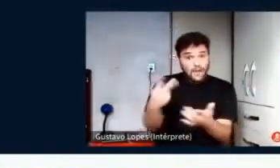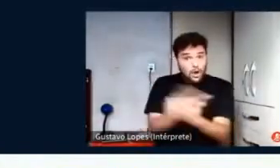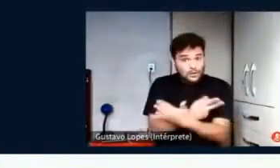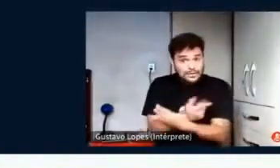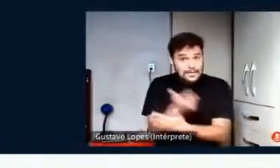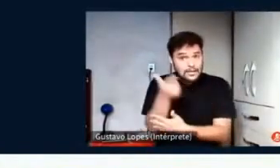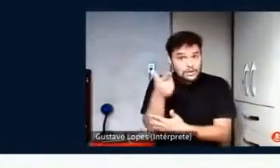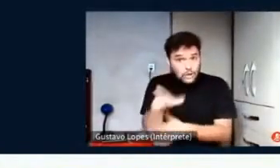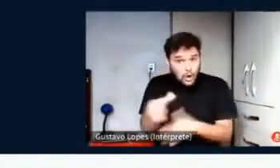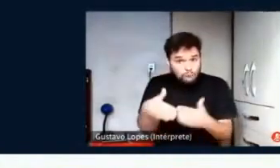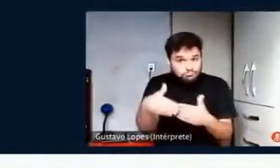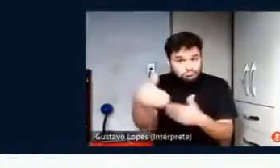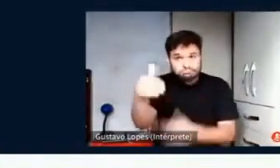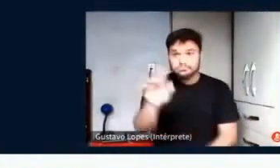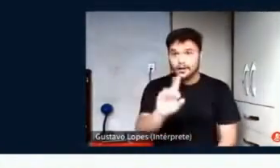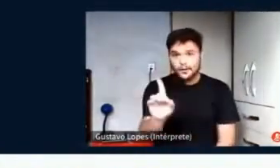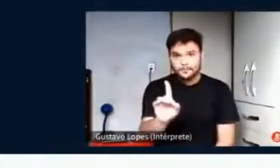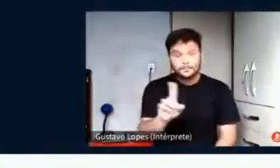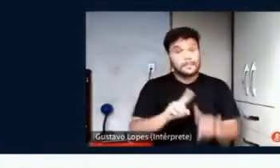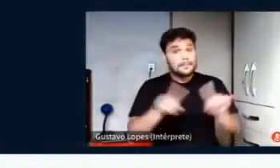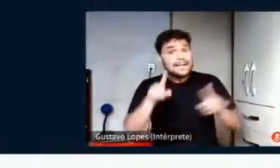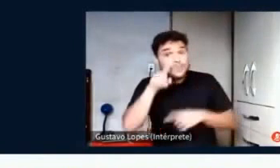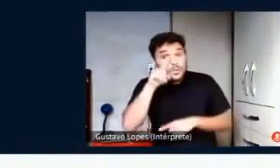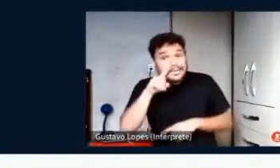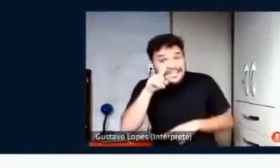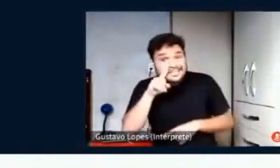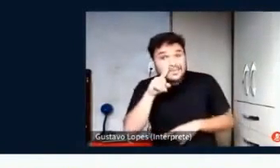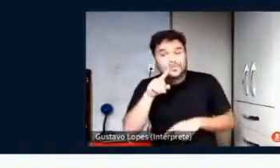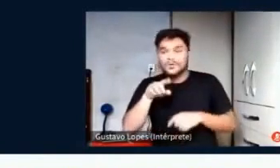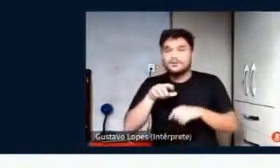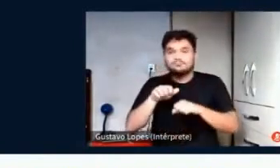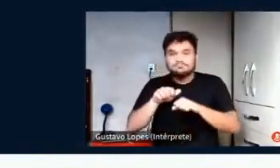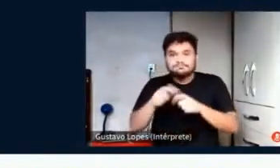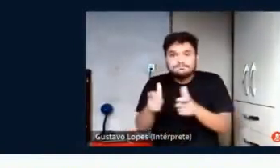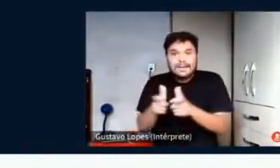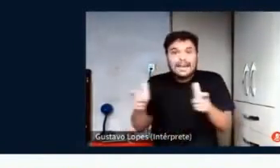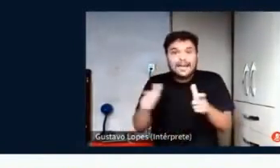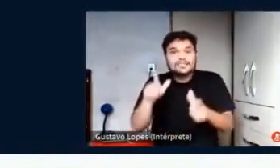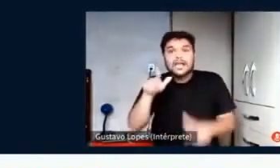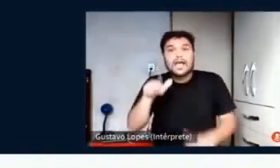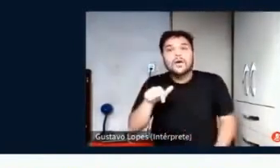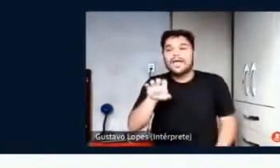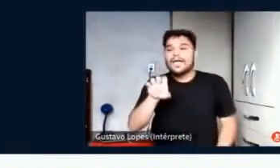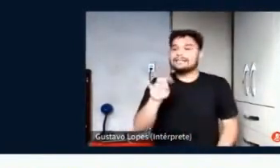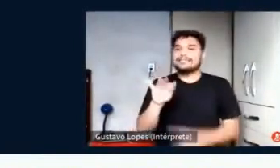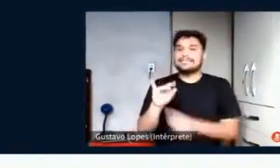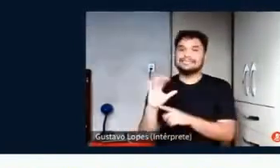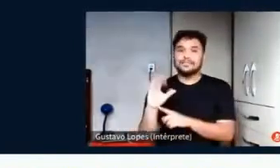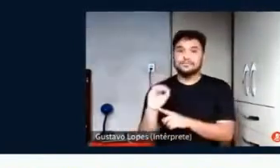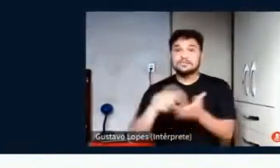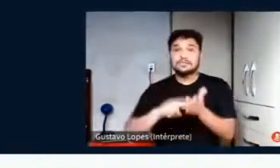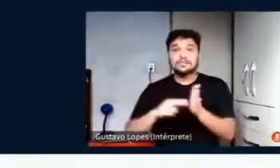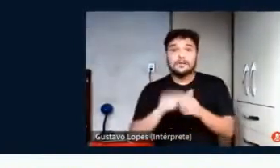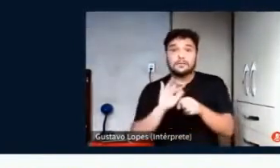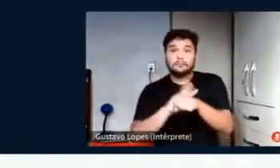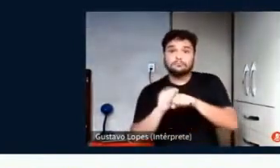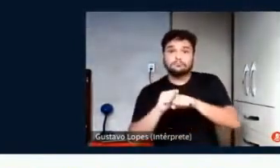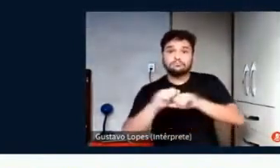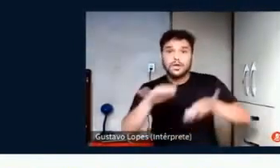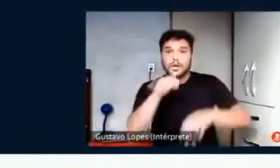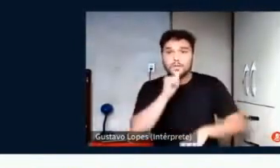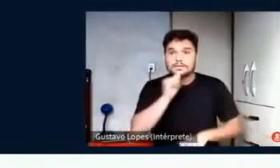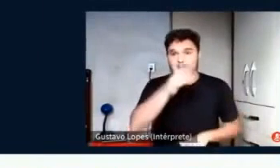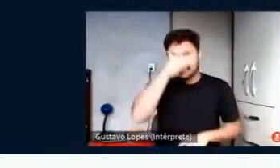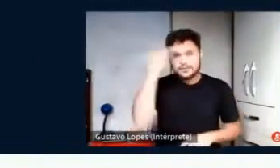curto prazo. Já o risco extensivo é o que está acontecendo com a epidemia. É como aquela pessoa que mora numa encosta e que está toda